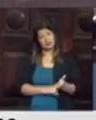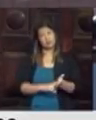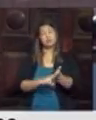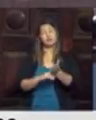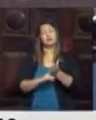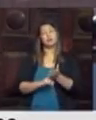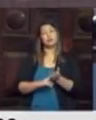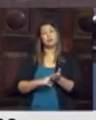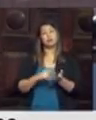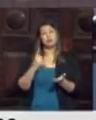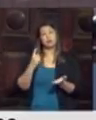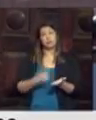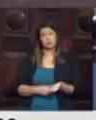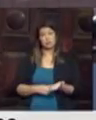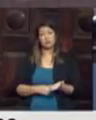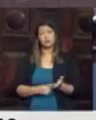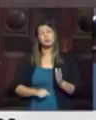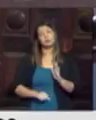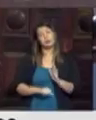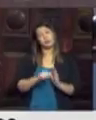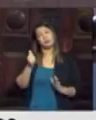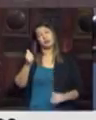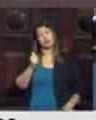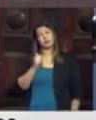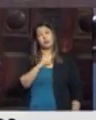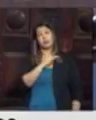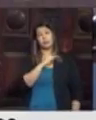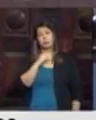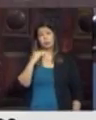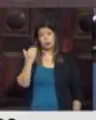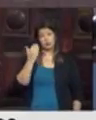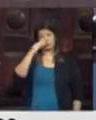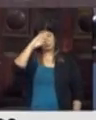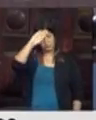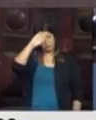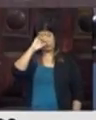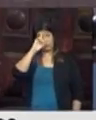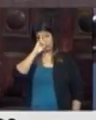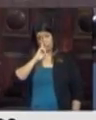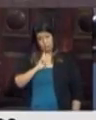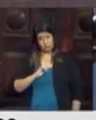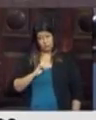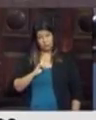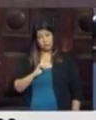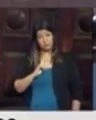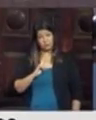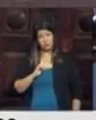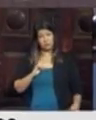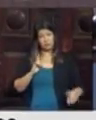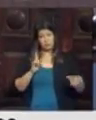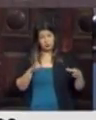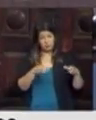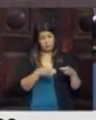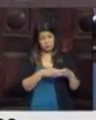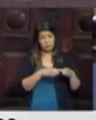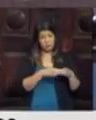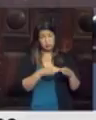confirmação do primeiro óbito por febre amarela na comunidade da